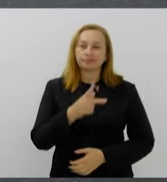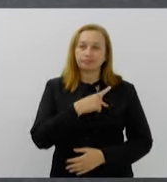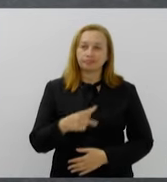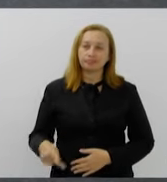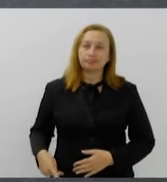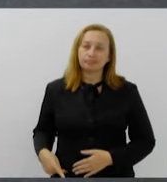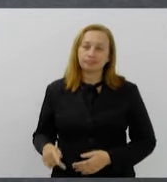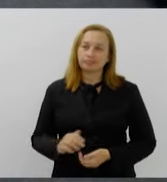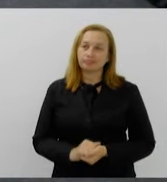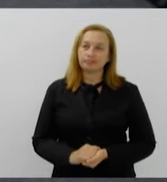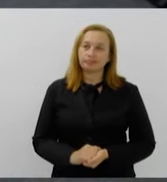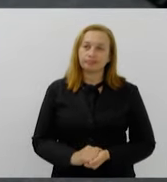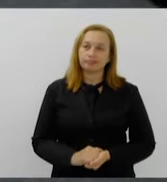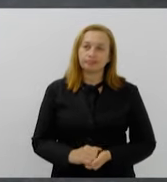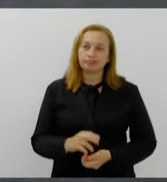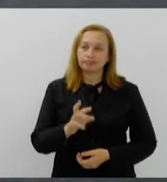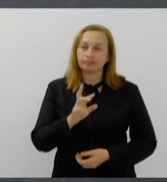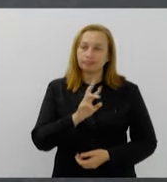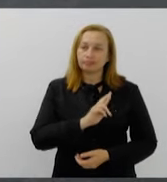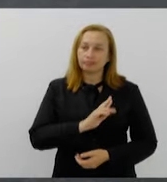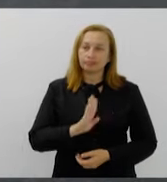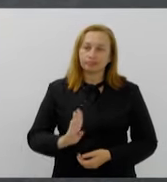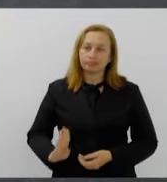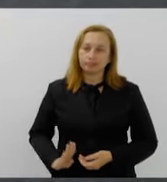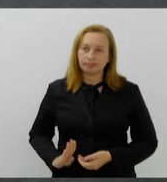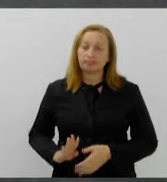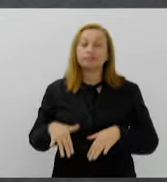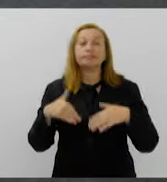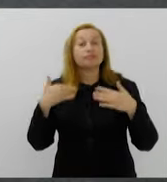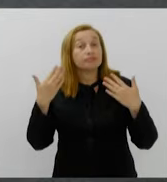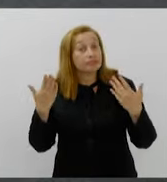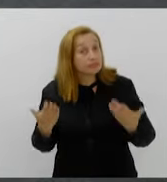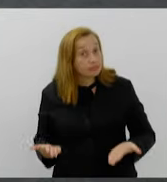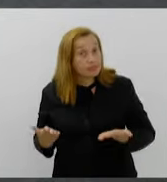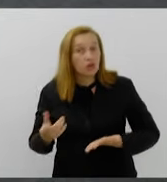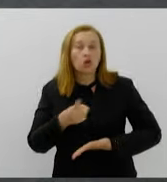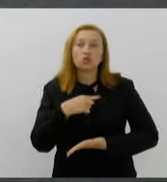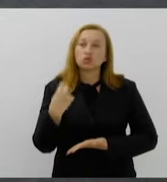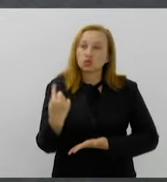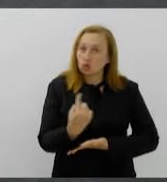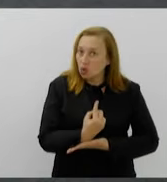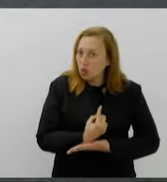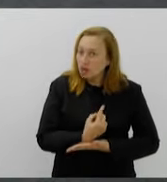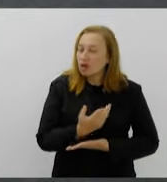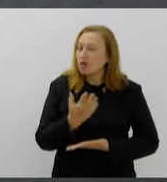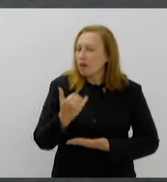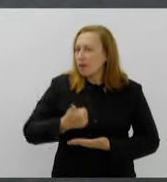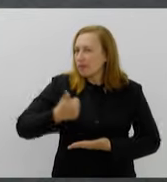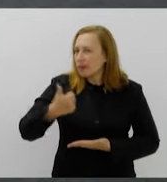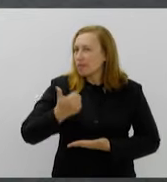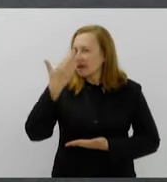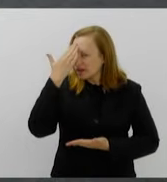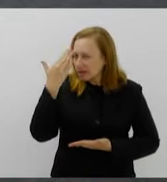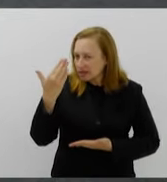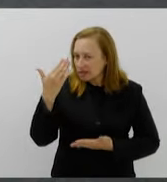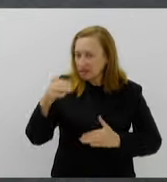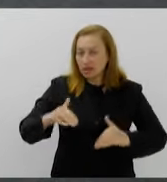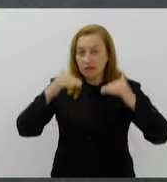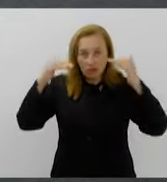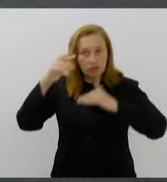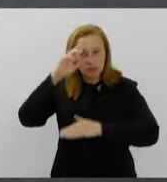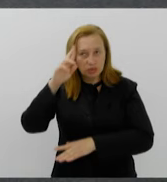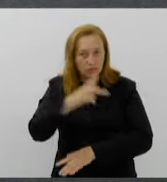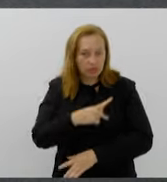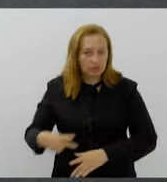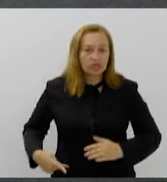Presidente Rodrigo Bacelar então nós propusemos primeiro queria agradecer a vossa excelência todos os deputados